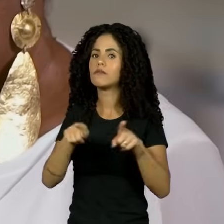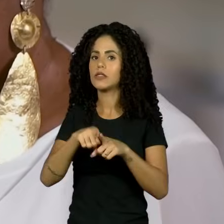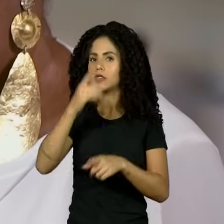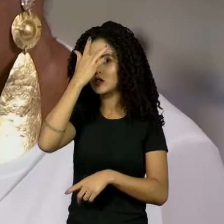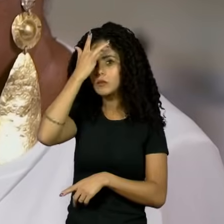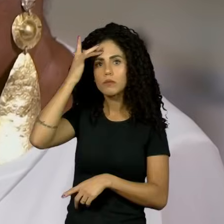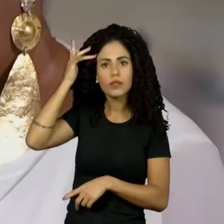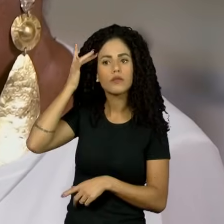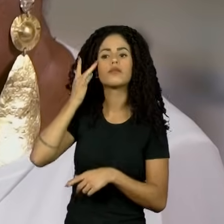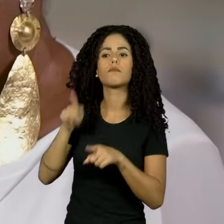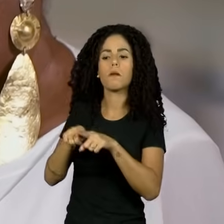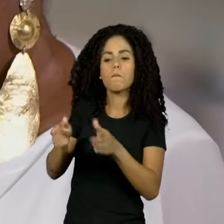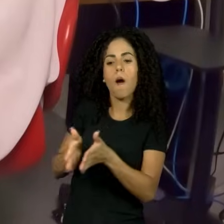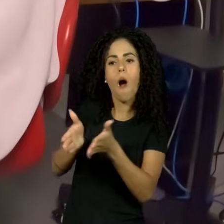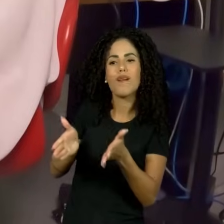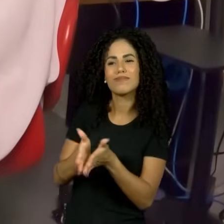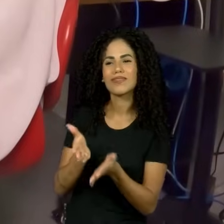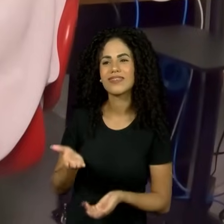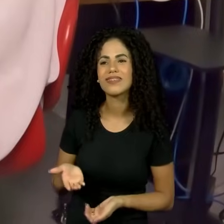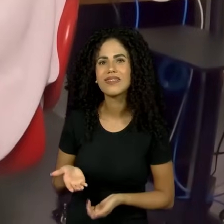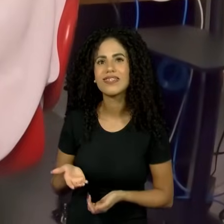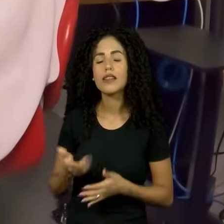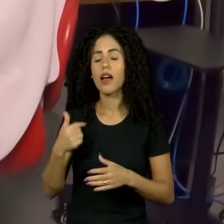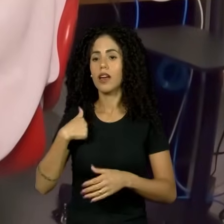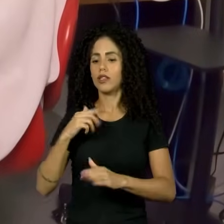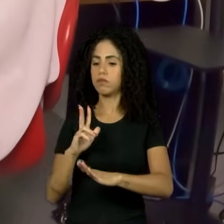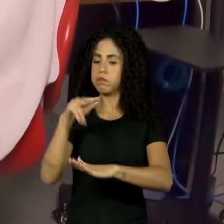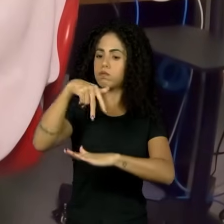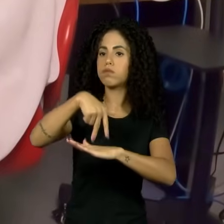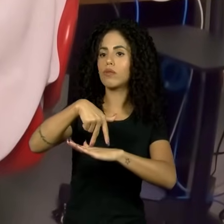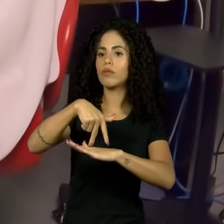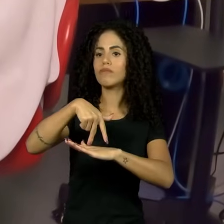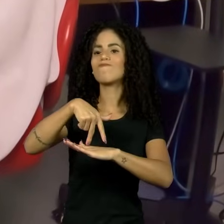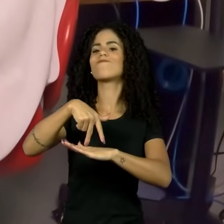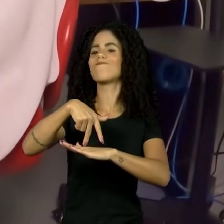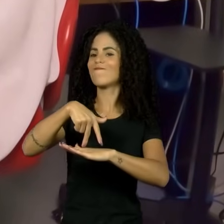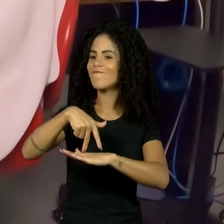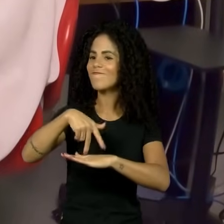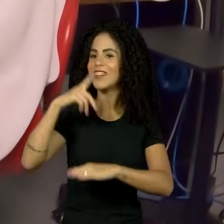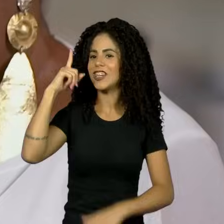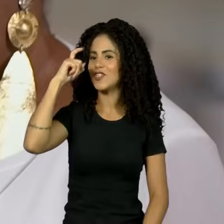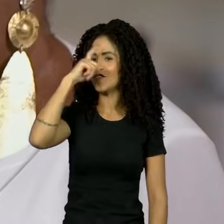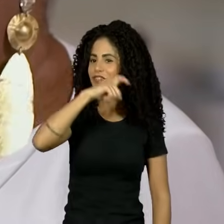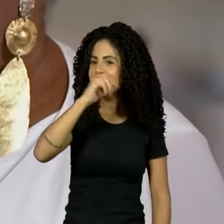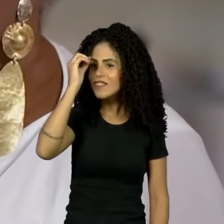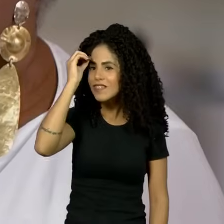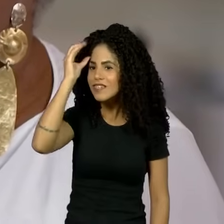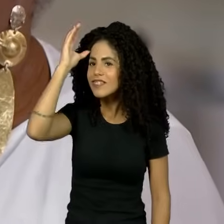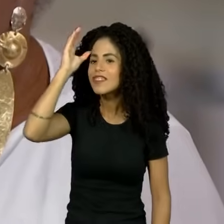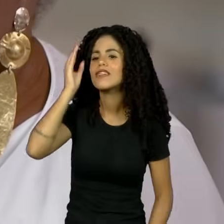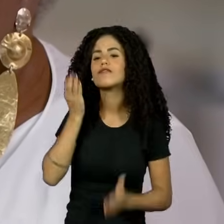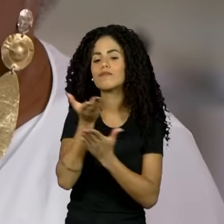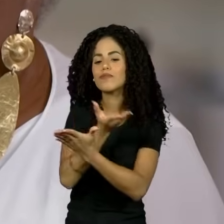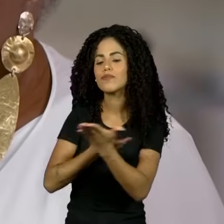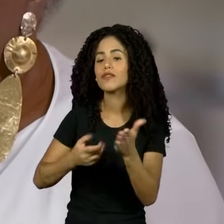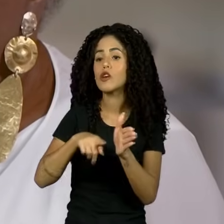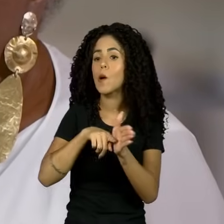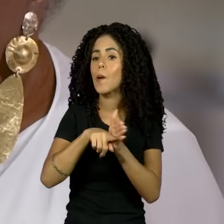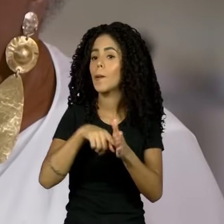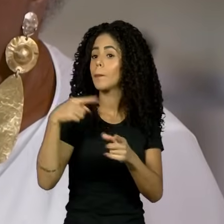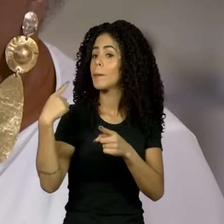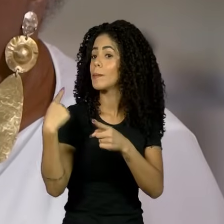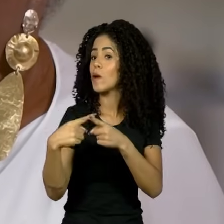das classes populares assumir esse papel de intelectual. Até porque é um papel